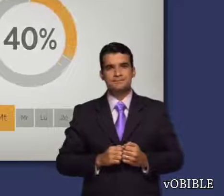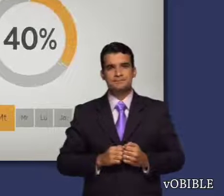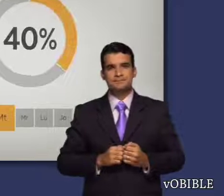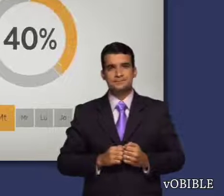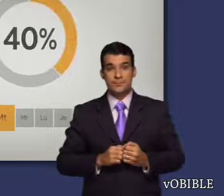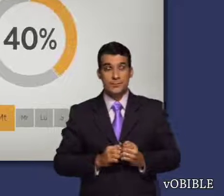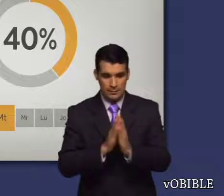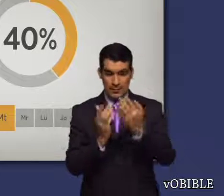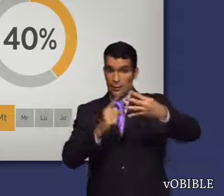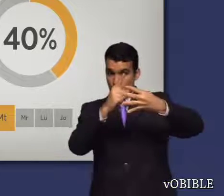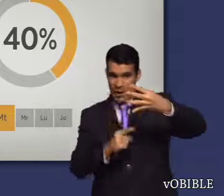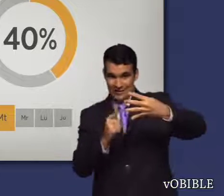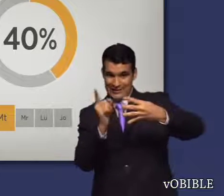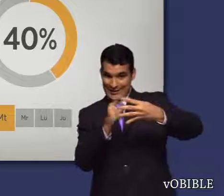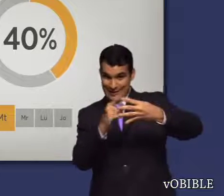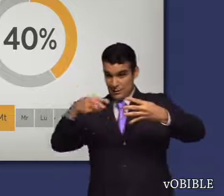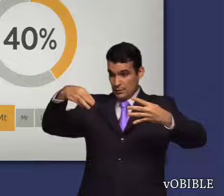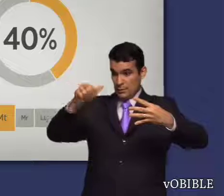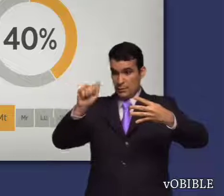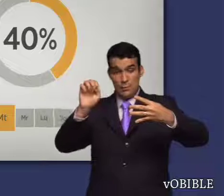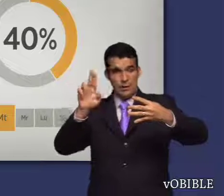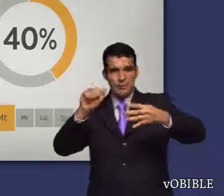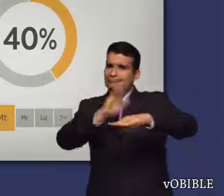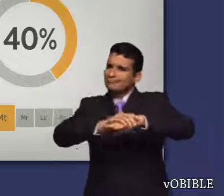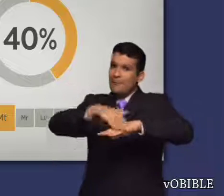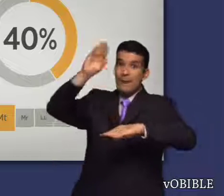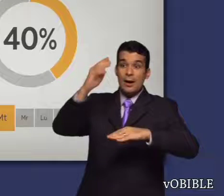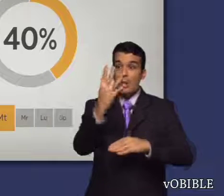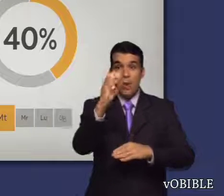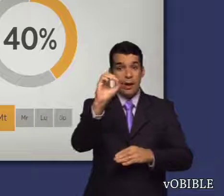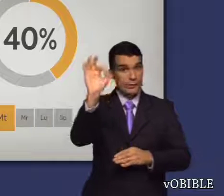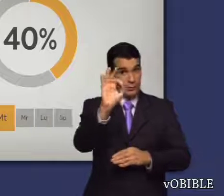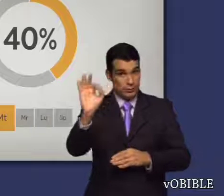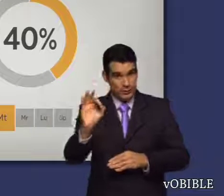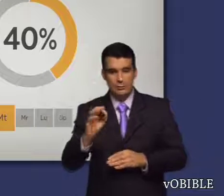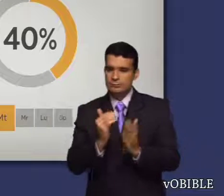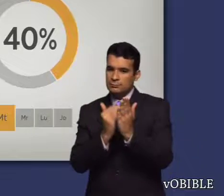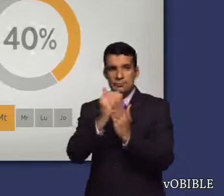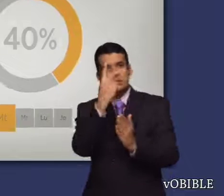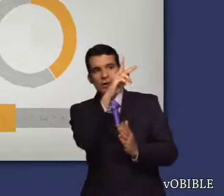Cerca de 40% de Mateus contém informações que não são mencionadas pelos outros 3 evangelhos.